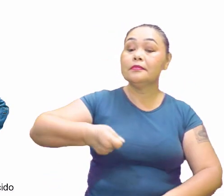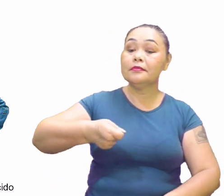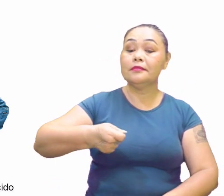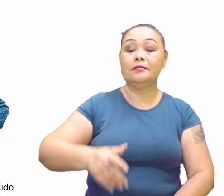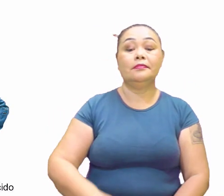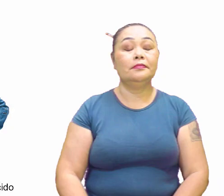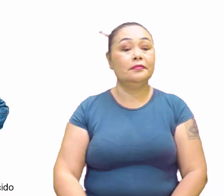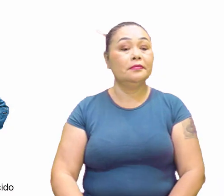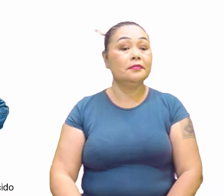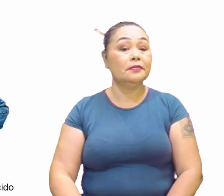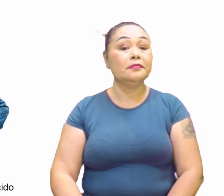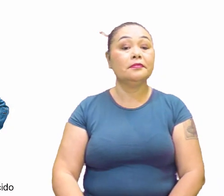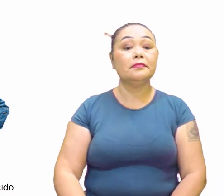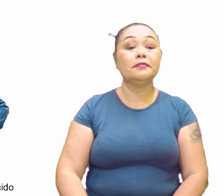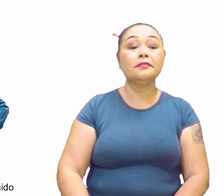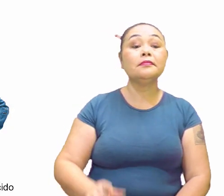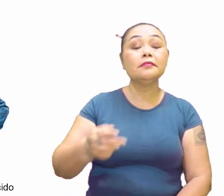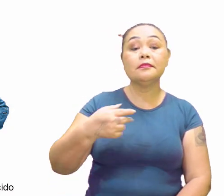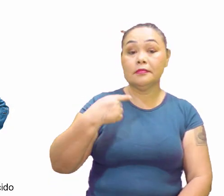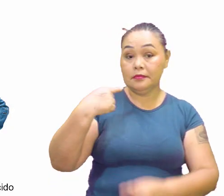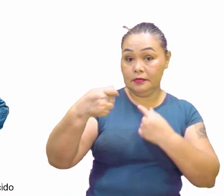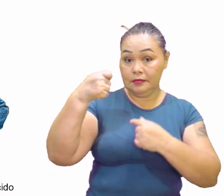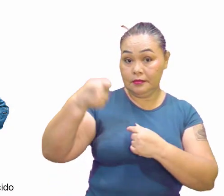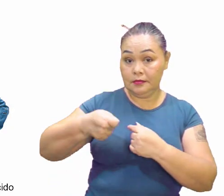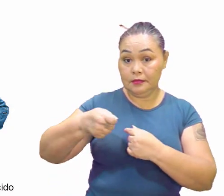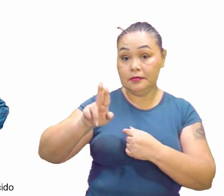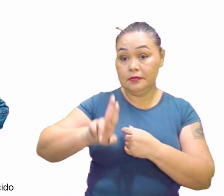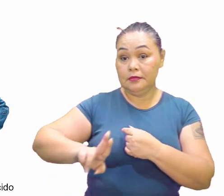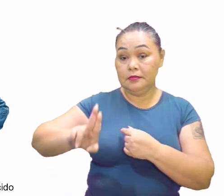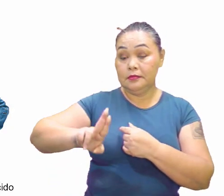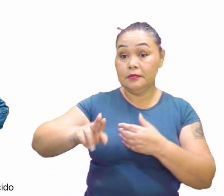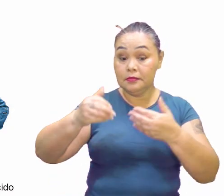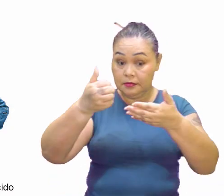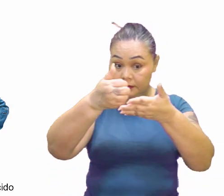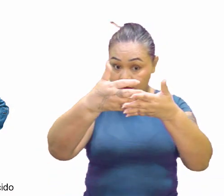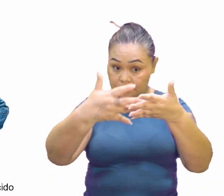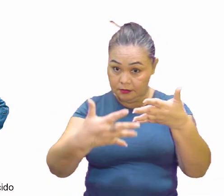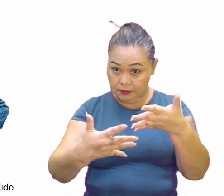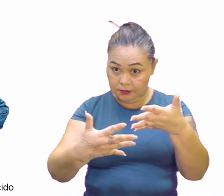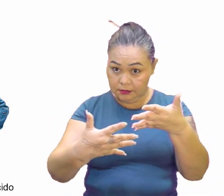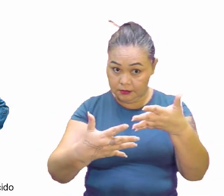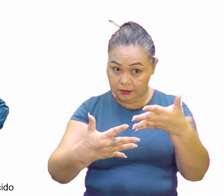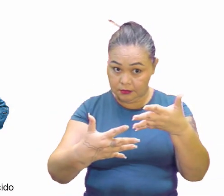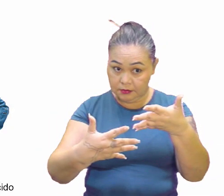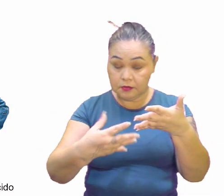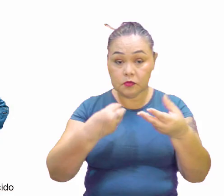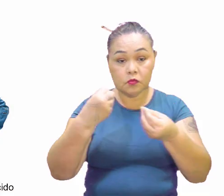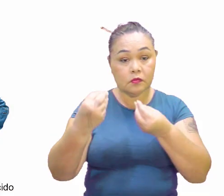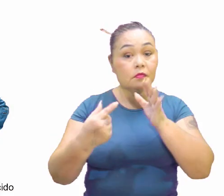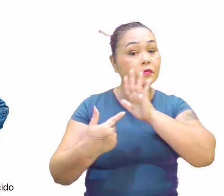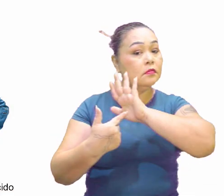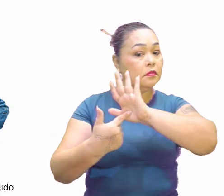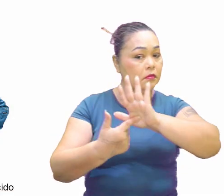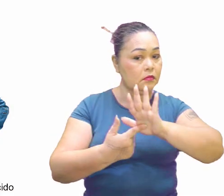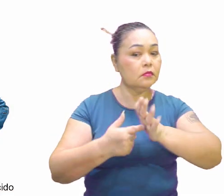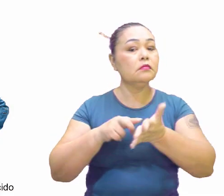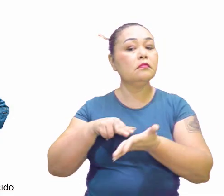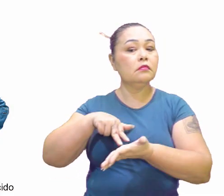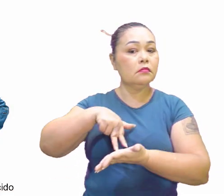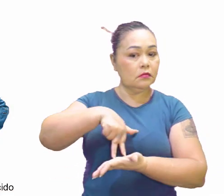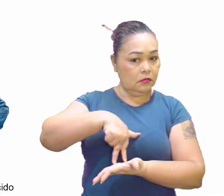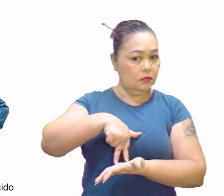argumento de autoridade, hein? O argumento de autoridade, ele deve ser usado na introdução, como forma de